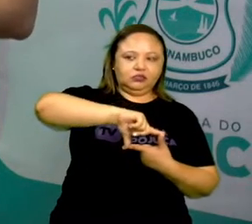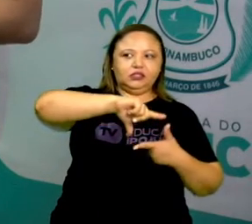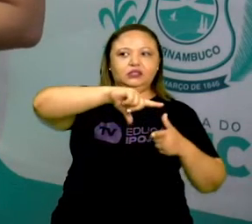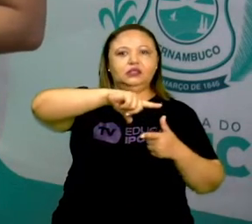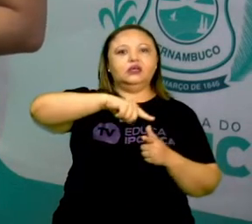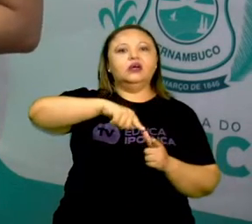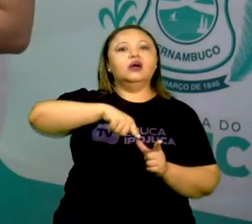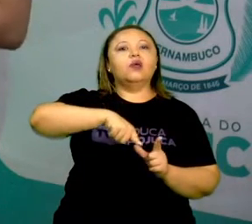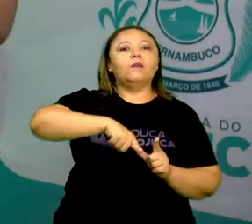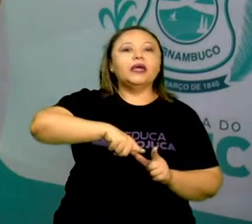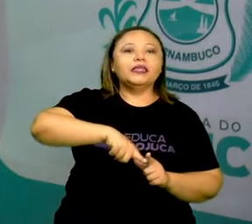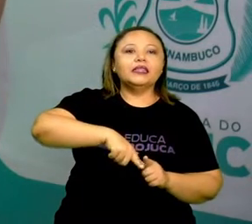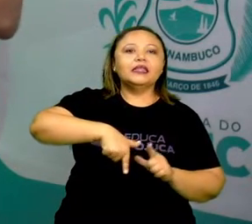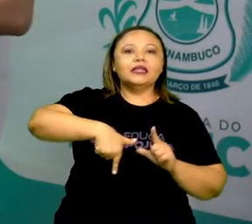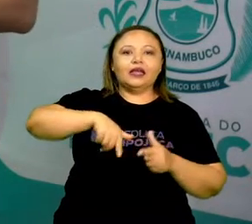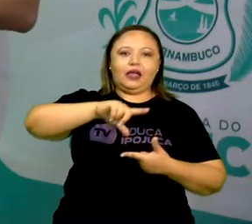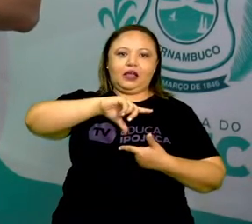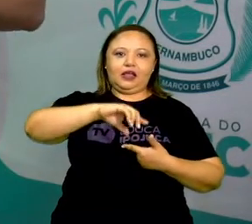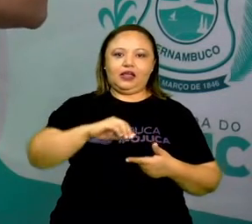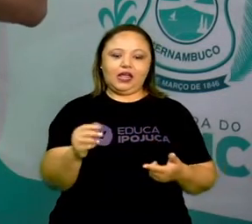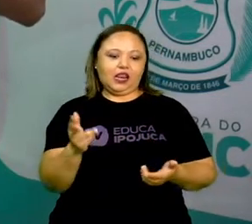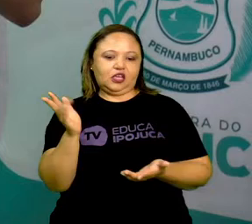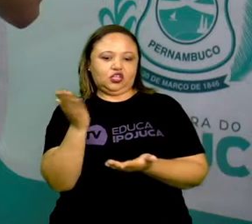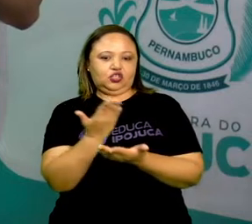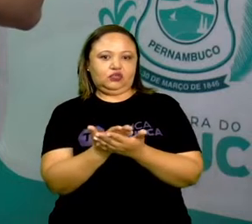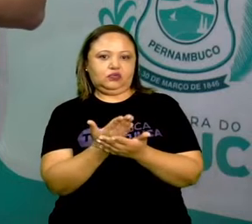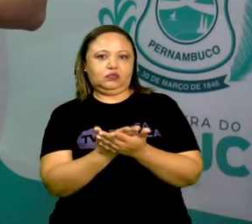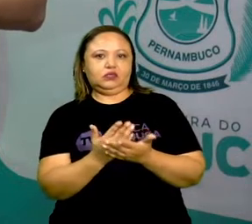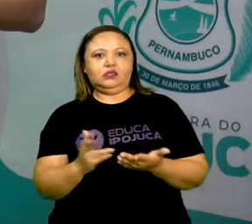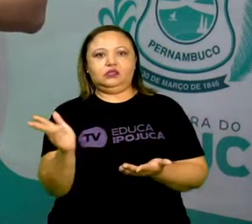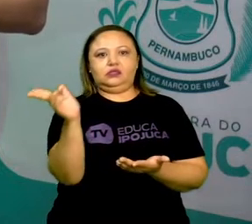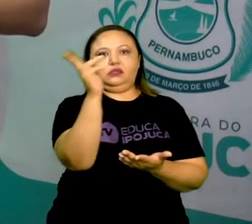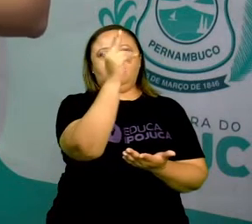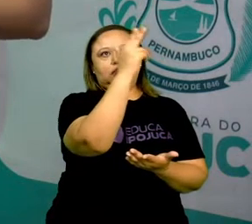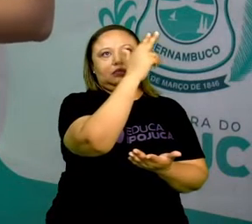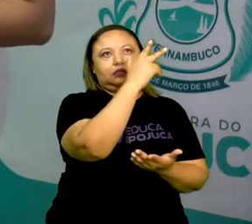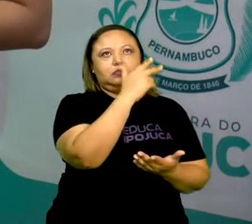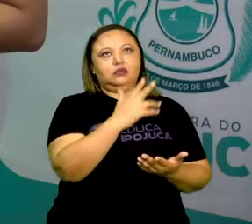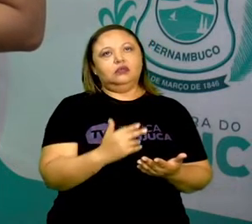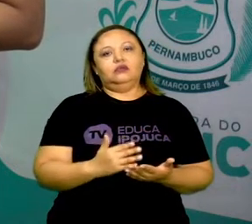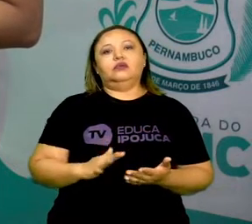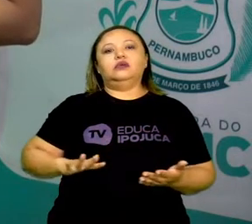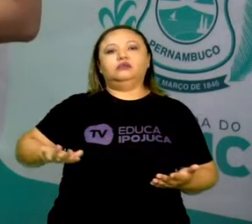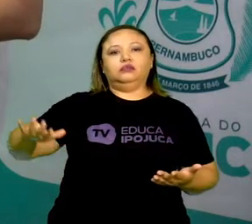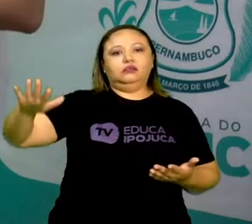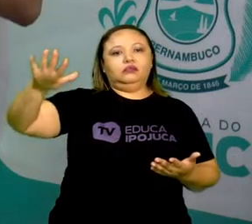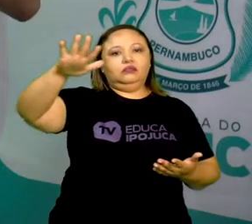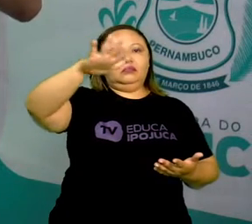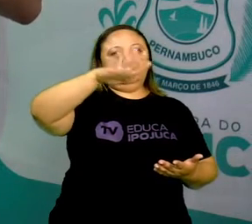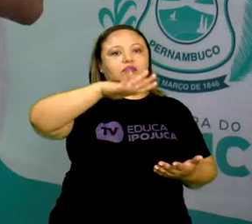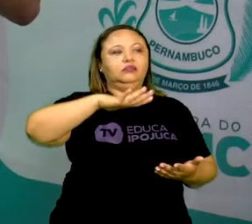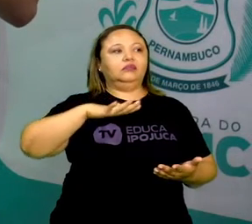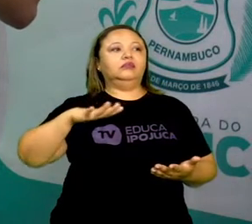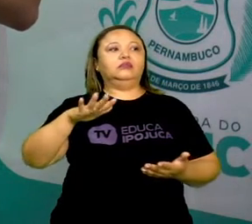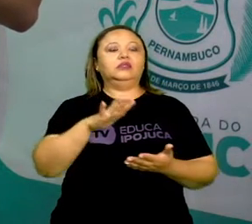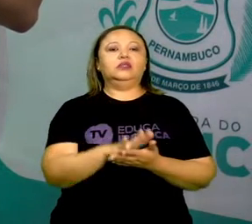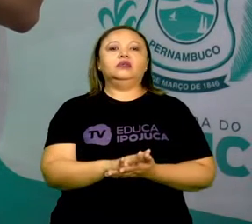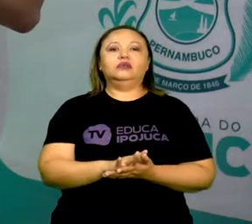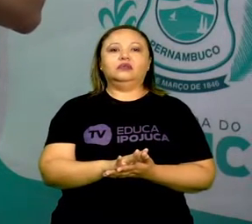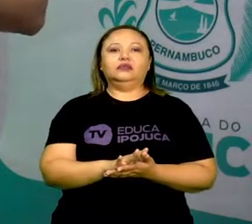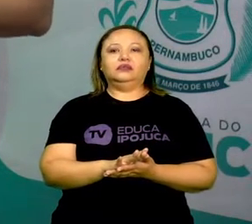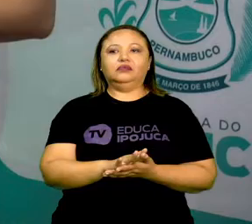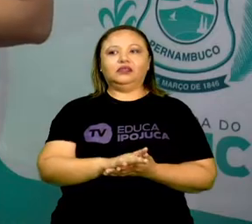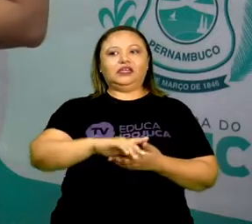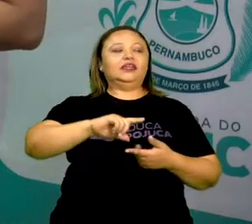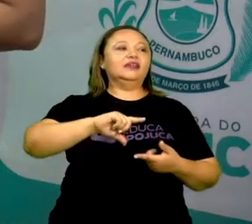espacial é responsável pelo estudo das figuras geométricas espaciais, também chamadas de sólidos